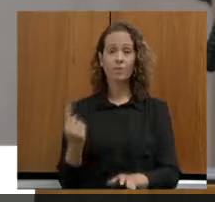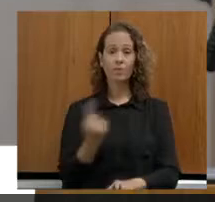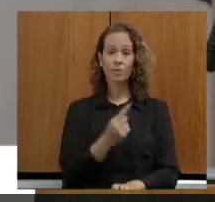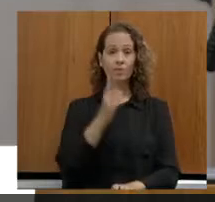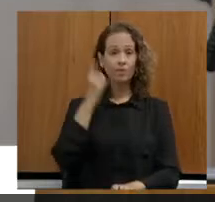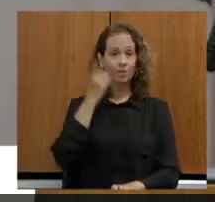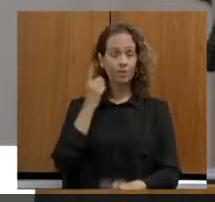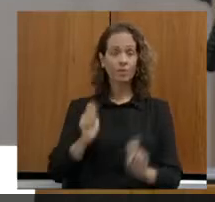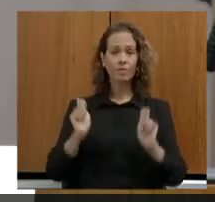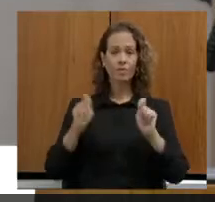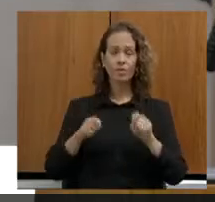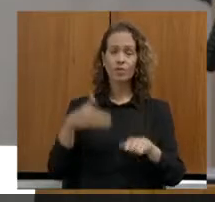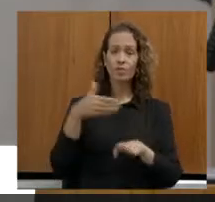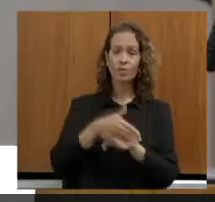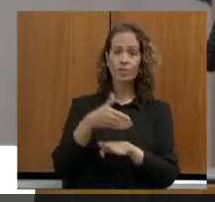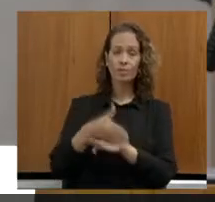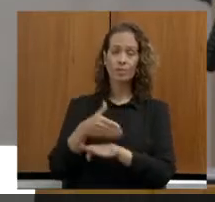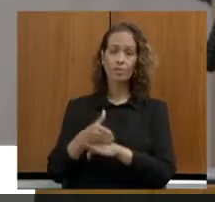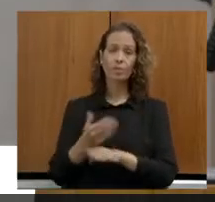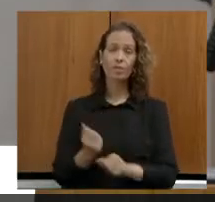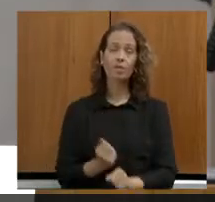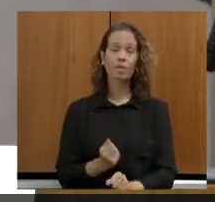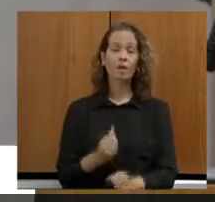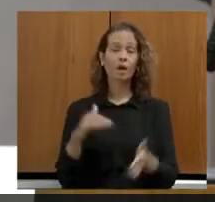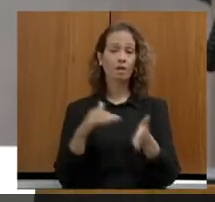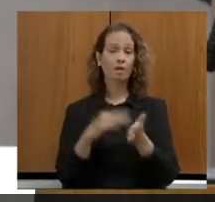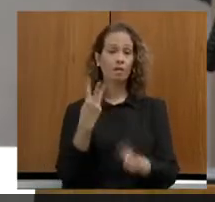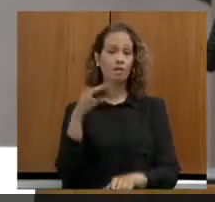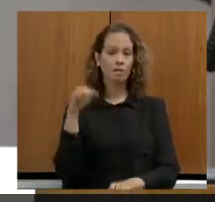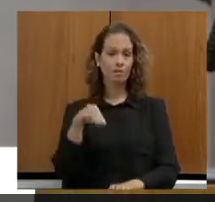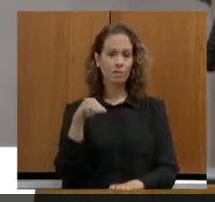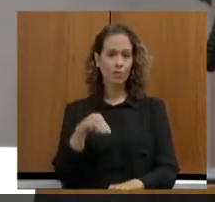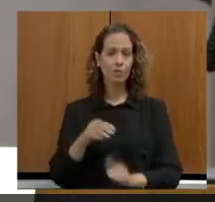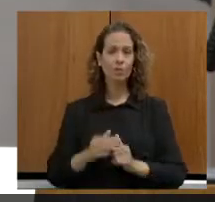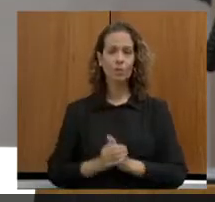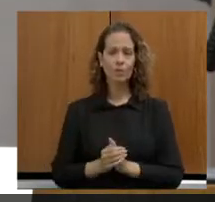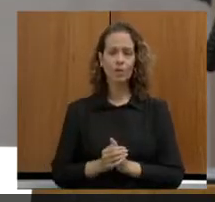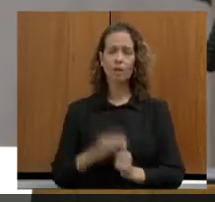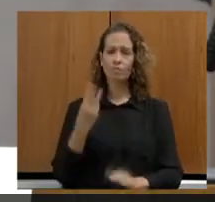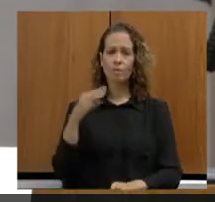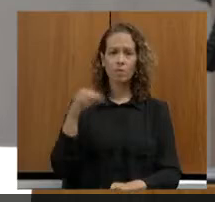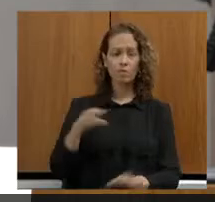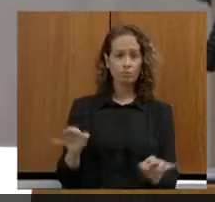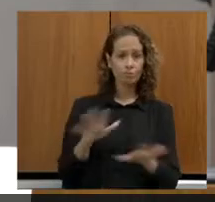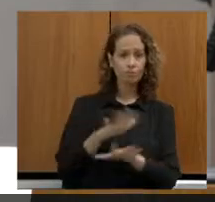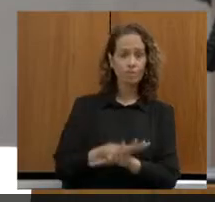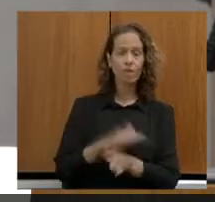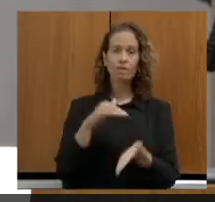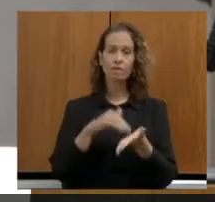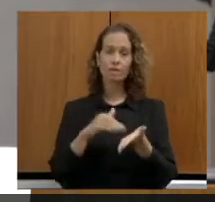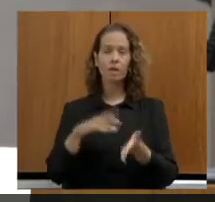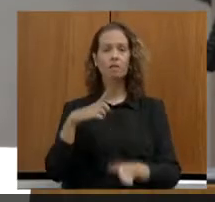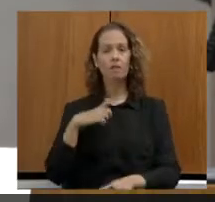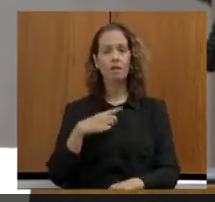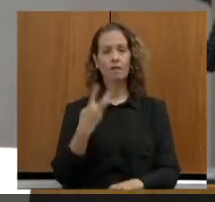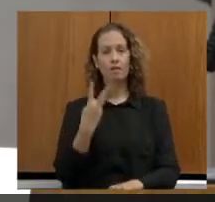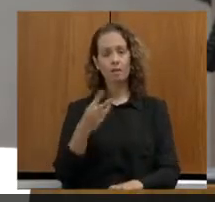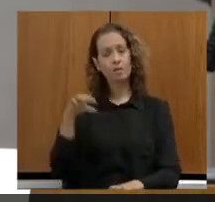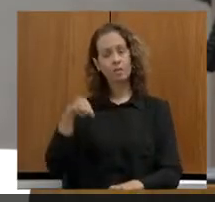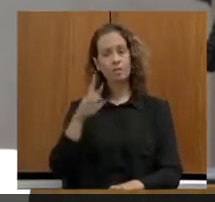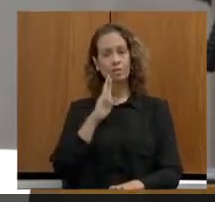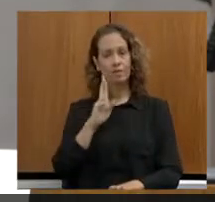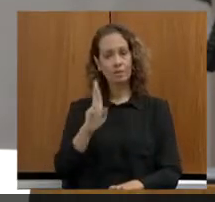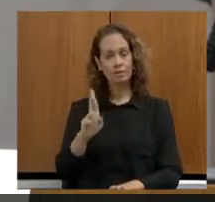poderá fazer uma interpelação pelo prazo de três três minutos após cada interpelação a secretária de explorar de três minutos para